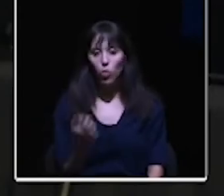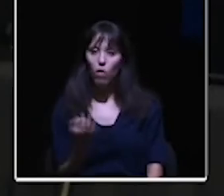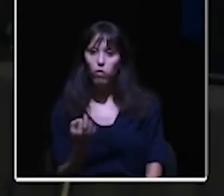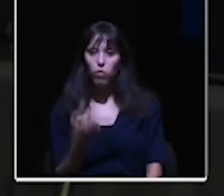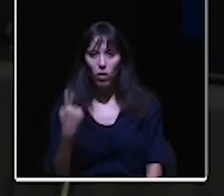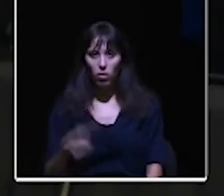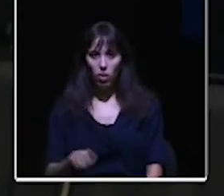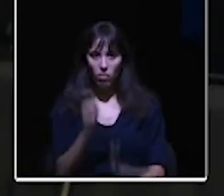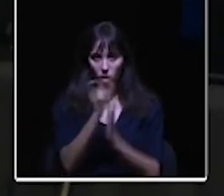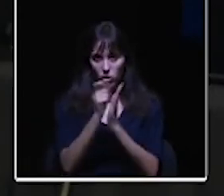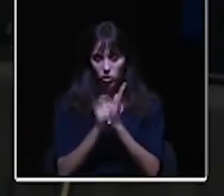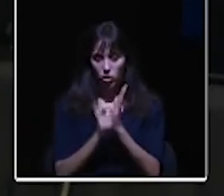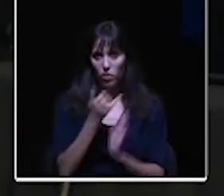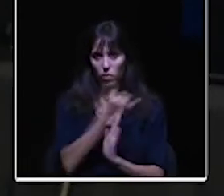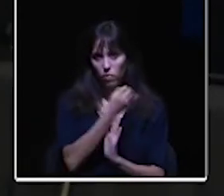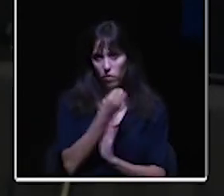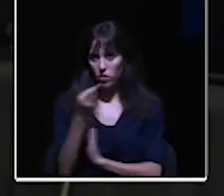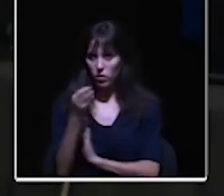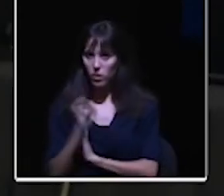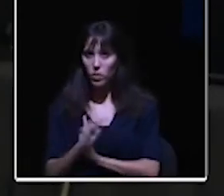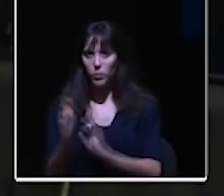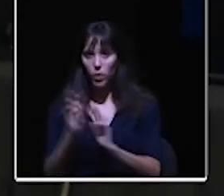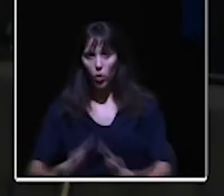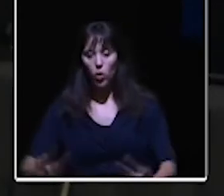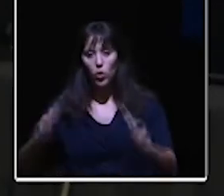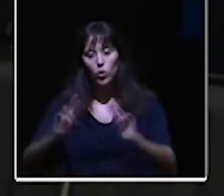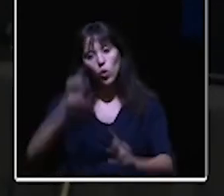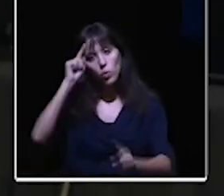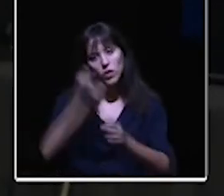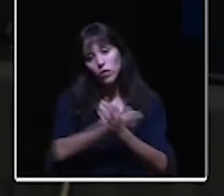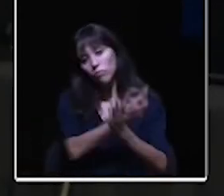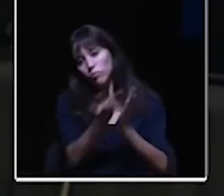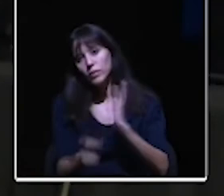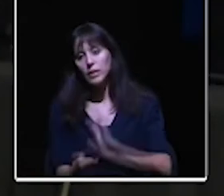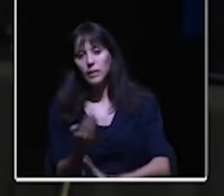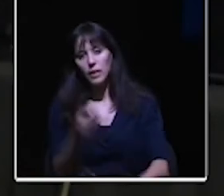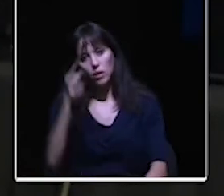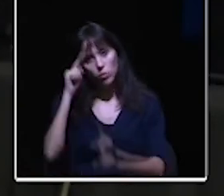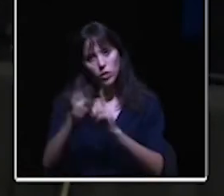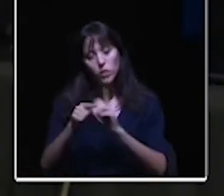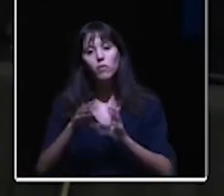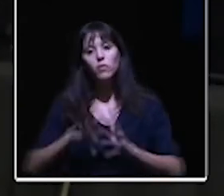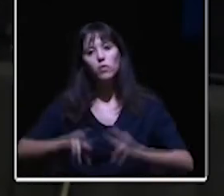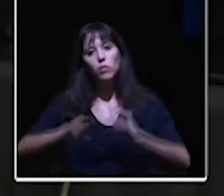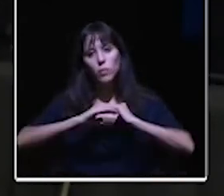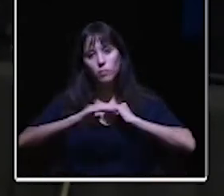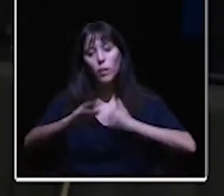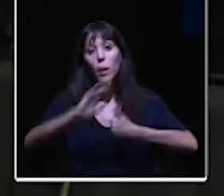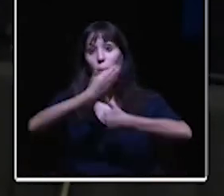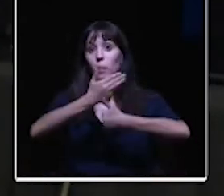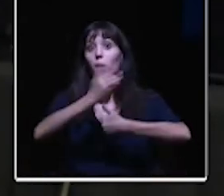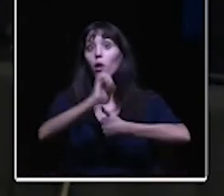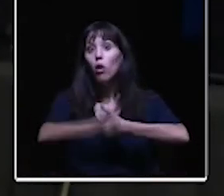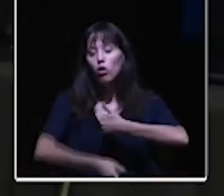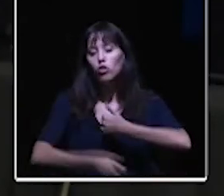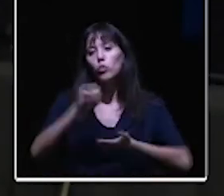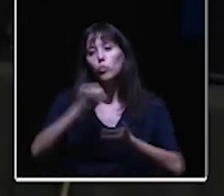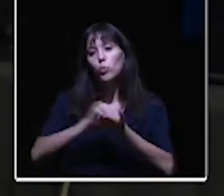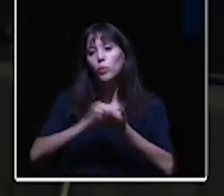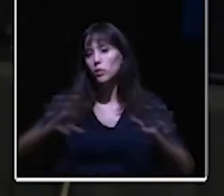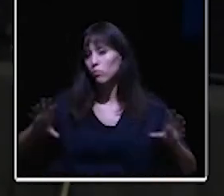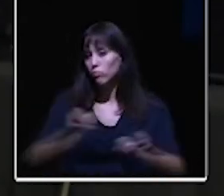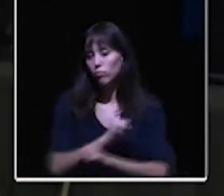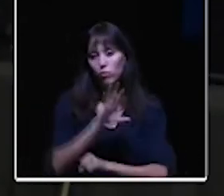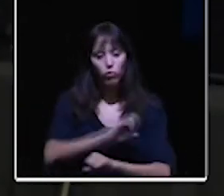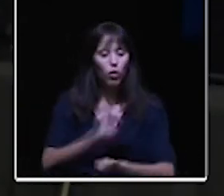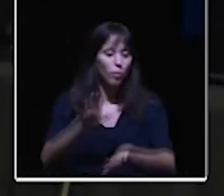Agenda 2030 das Nações Unidas e com os seus 7 Objetivos de Desenvolvimento Sustentável. O primeiro é erradicar a pobreza em todas as